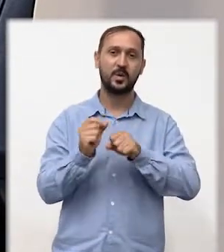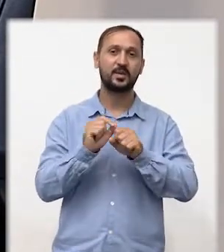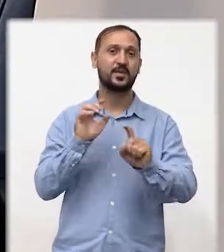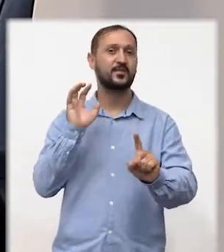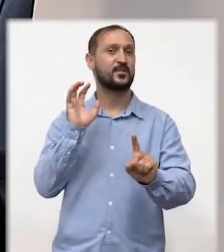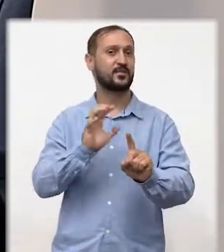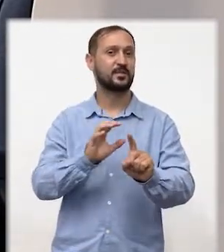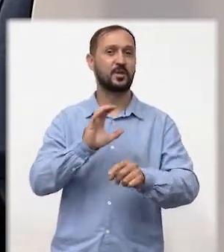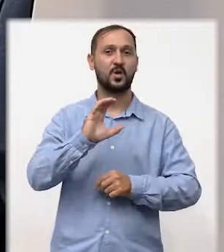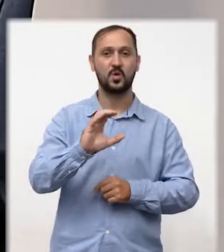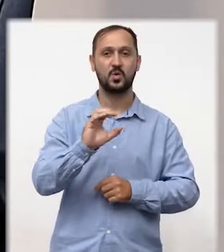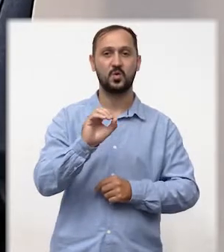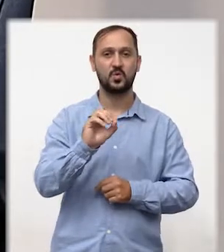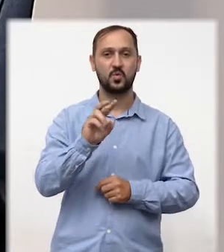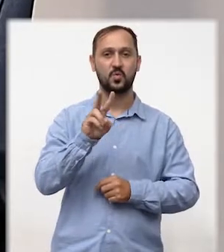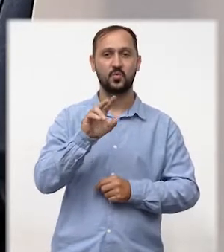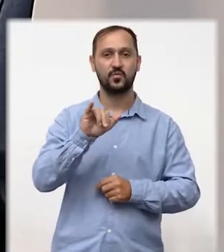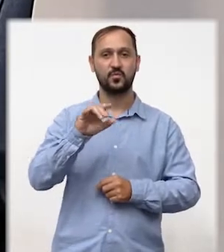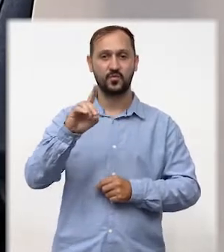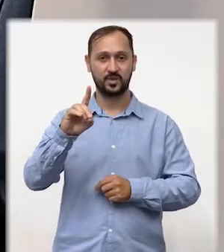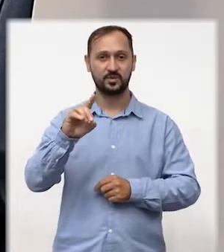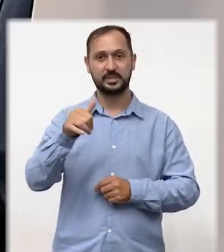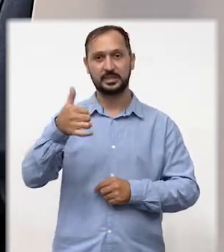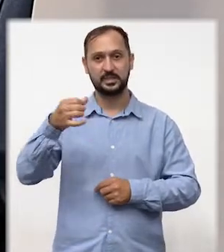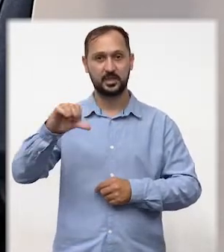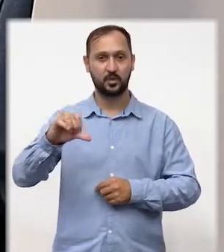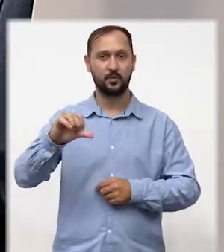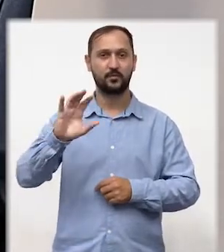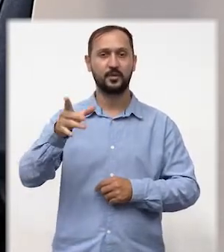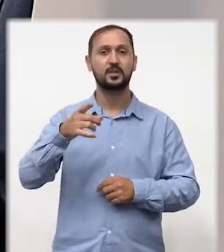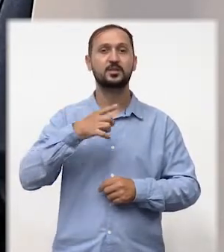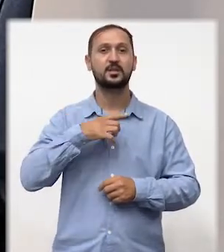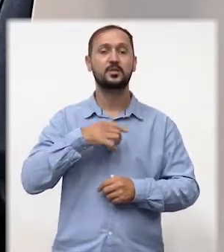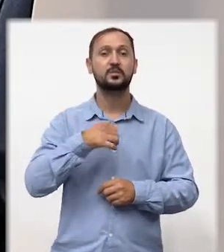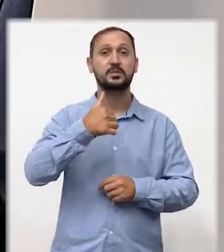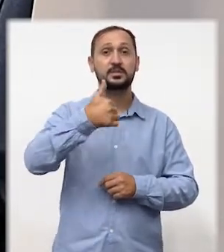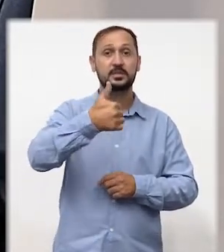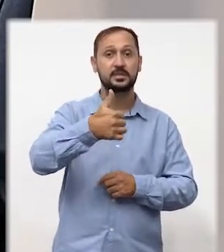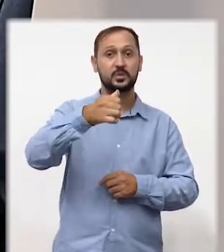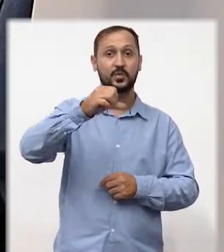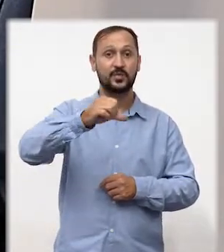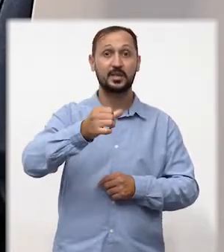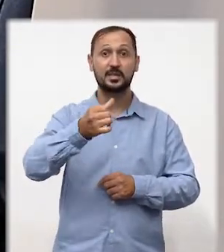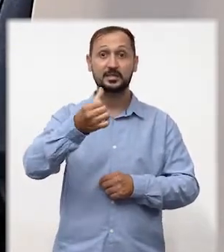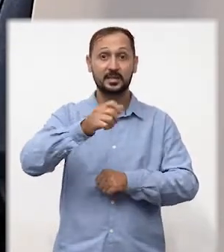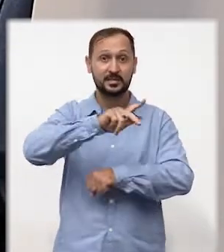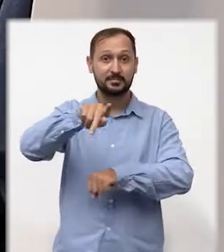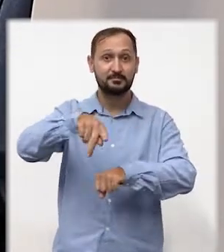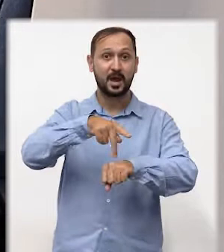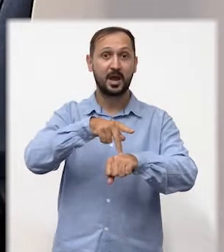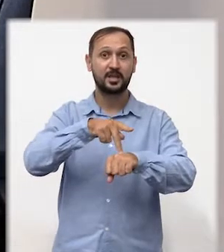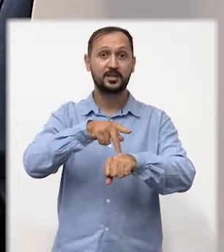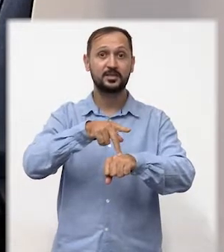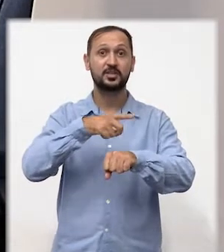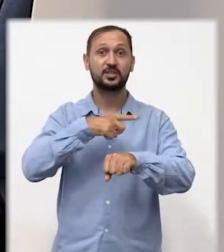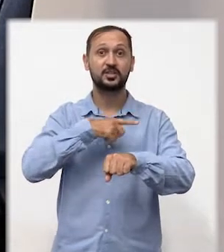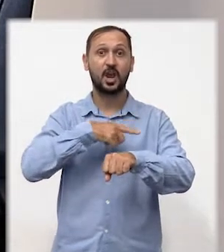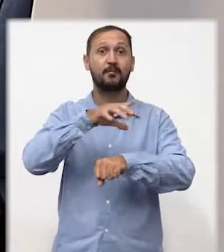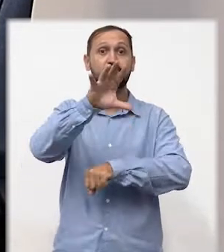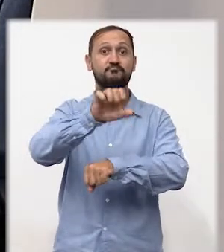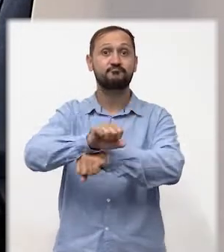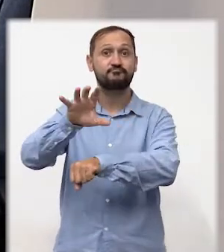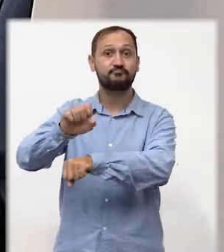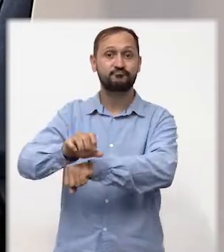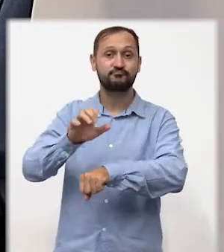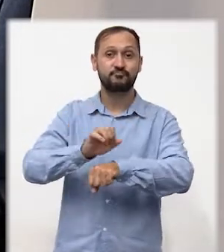coronavírus, causador da Covid-19. A doença já chegou a 196 países e, segundo especialistas, o